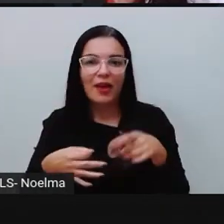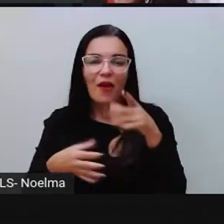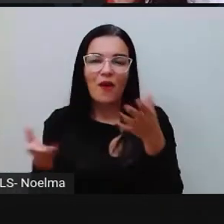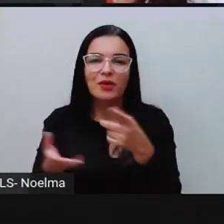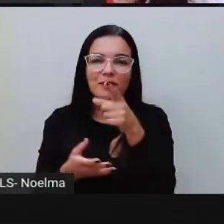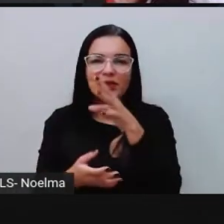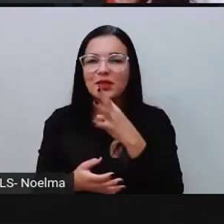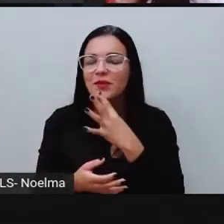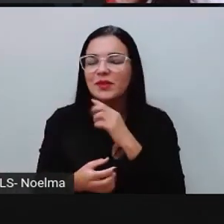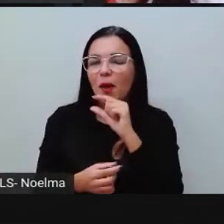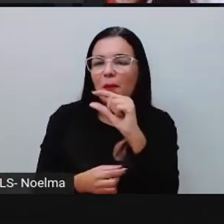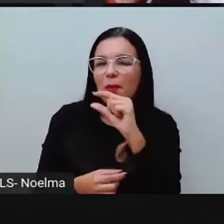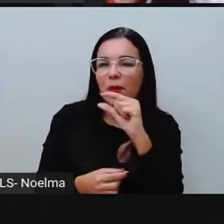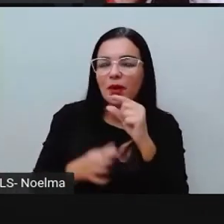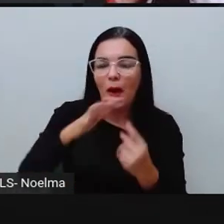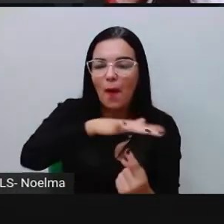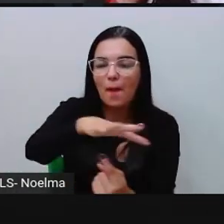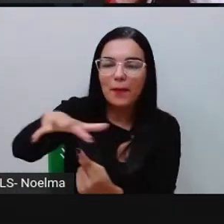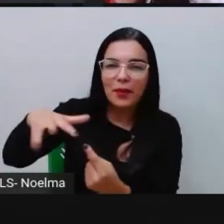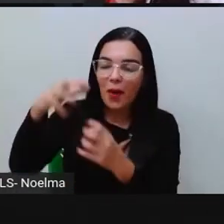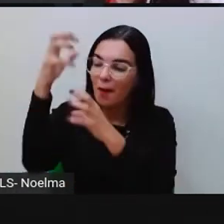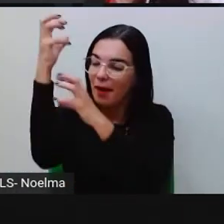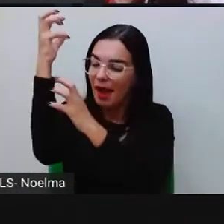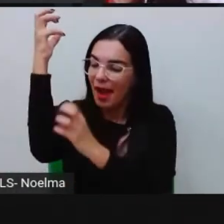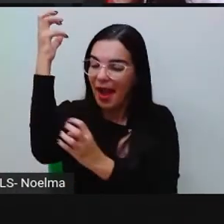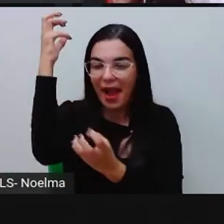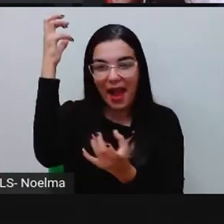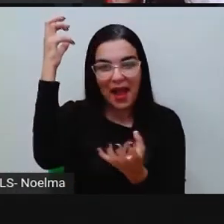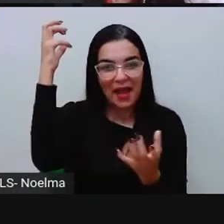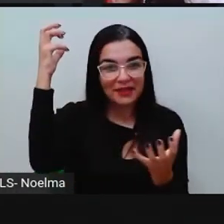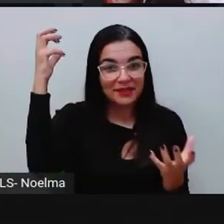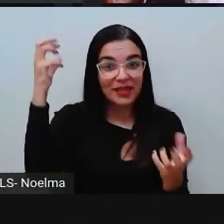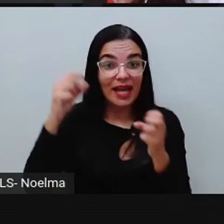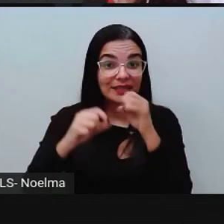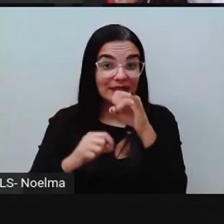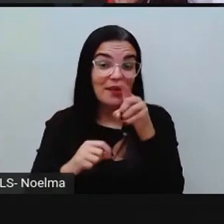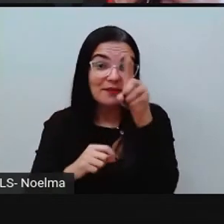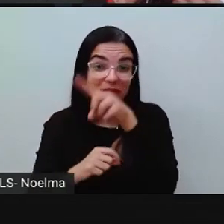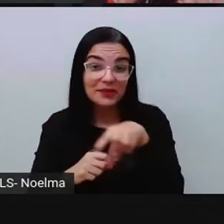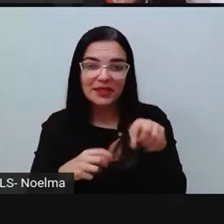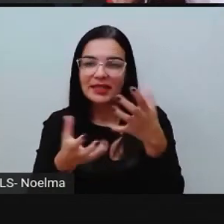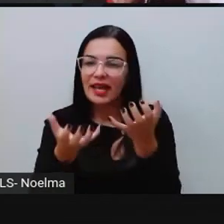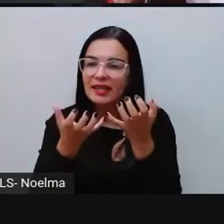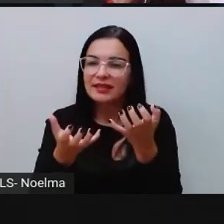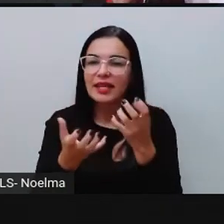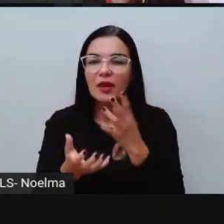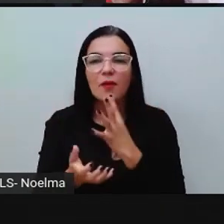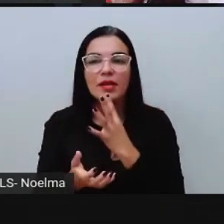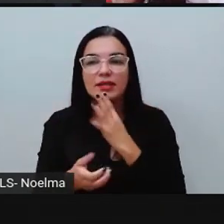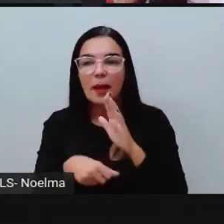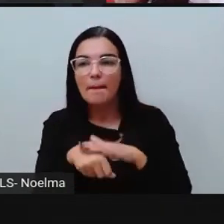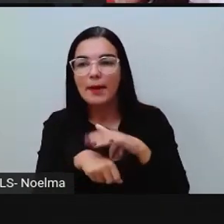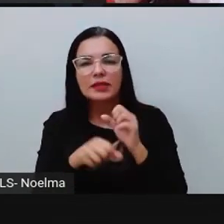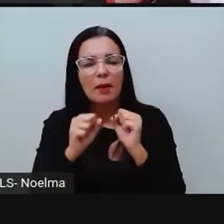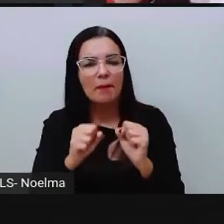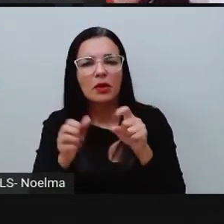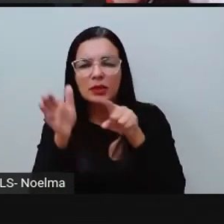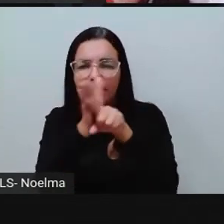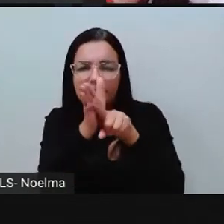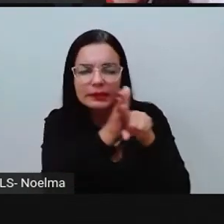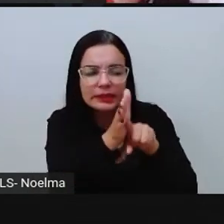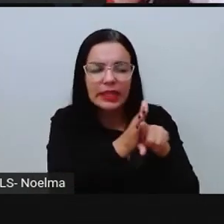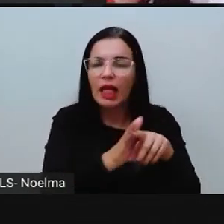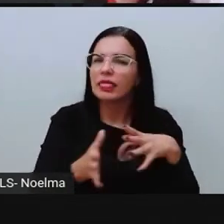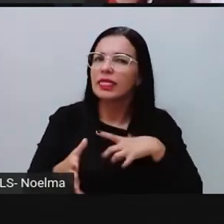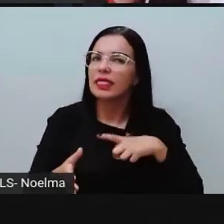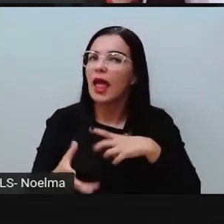um pouquinho aí da caatinga. Se vocês quiserem conhecer mais, pesquisem mais sobre isso. Tem muito vídeo legal